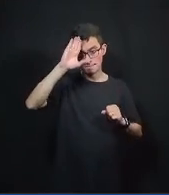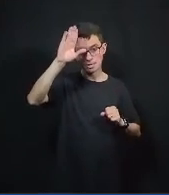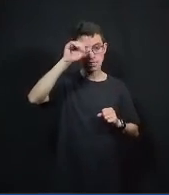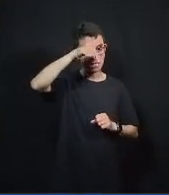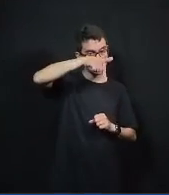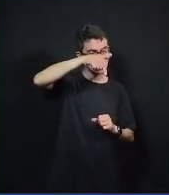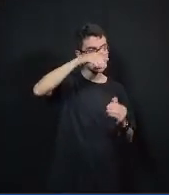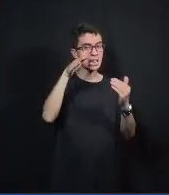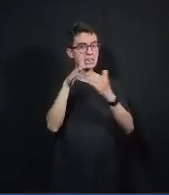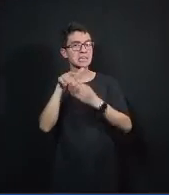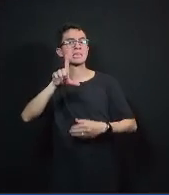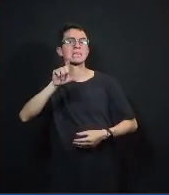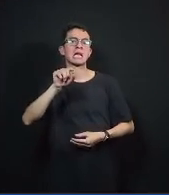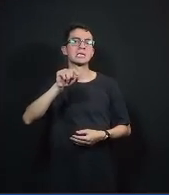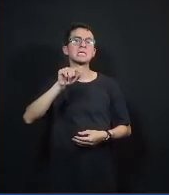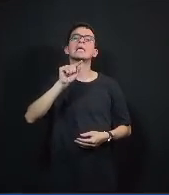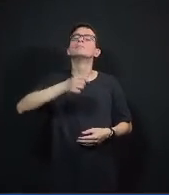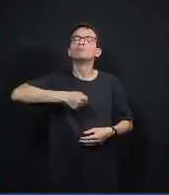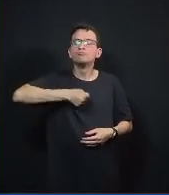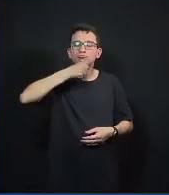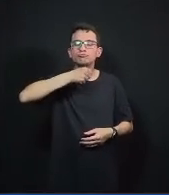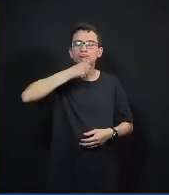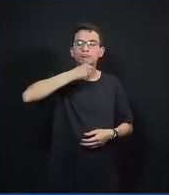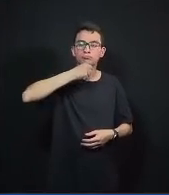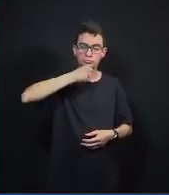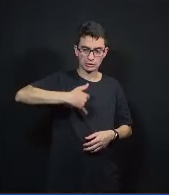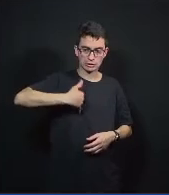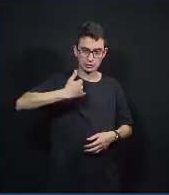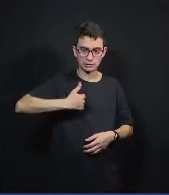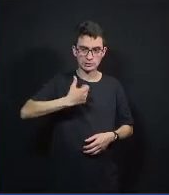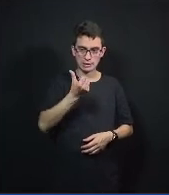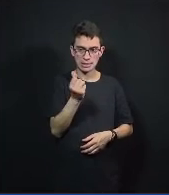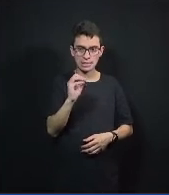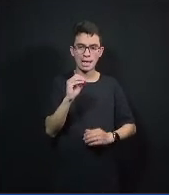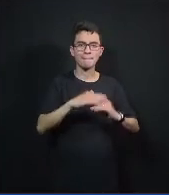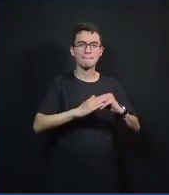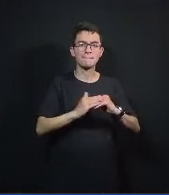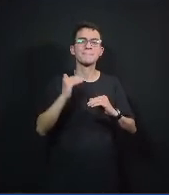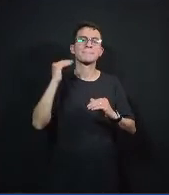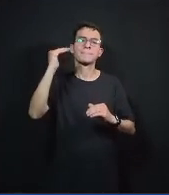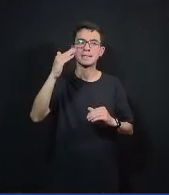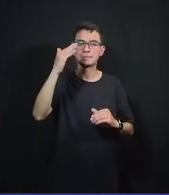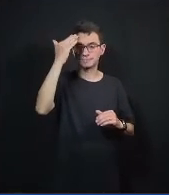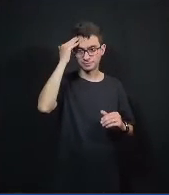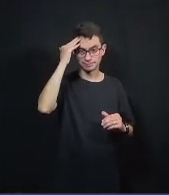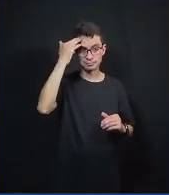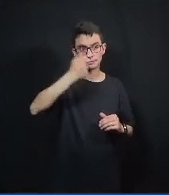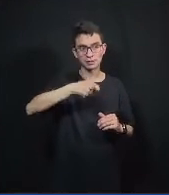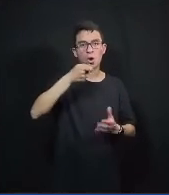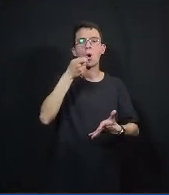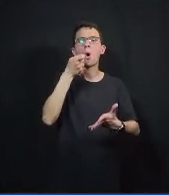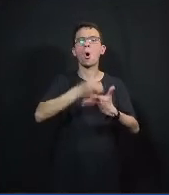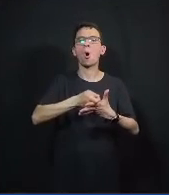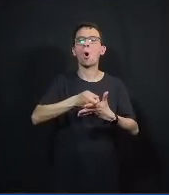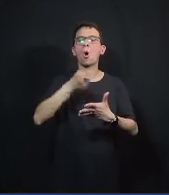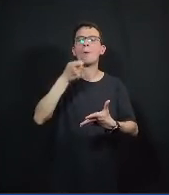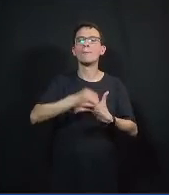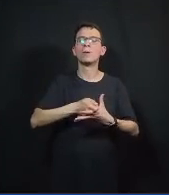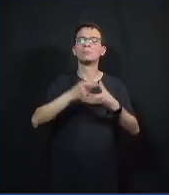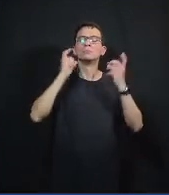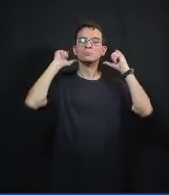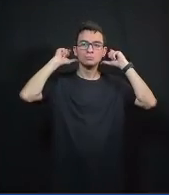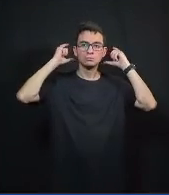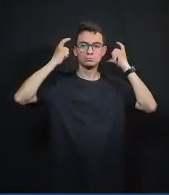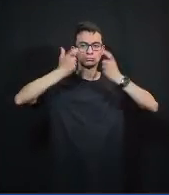10 horas os idosos maiores de 60 anos. O eleitor deve comparecer para votar usando máscara, ela é essencial para sua proteção e para a